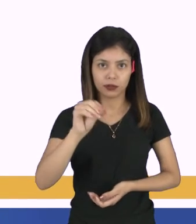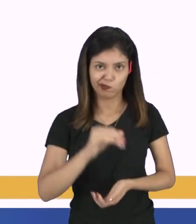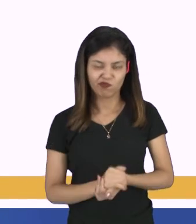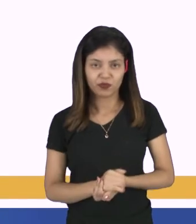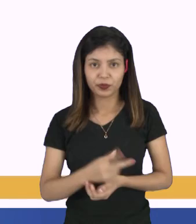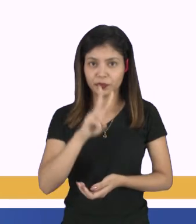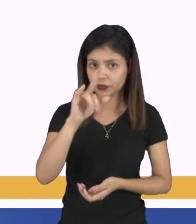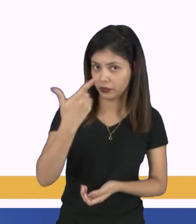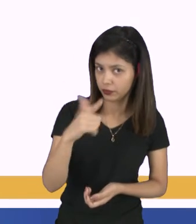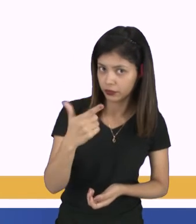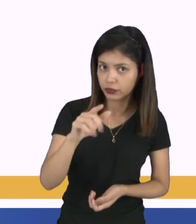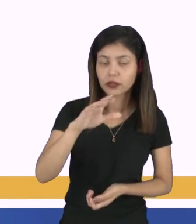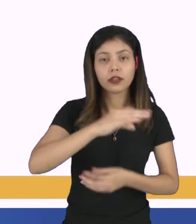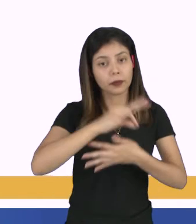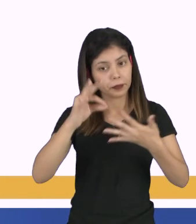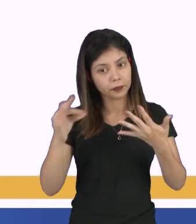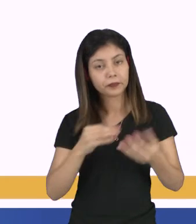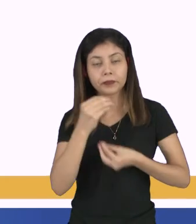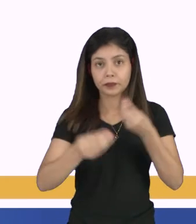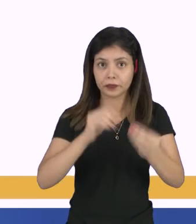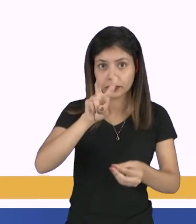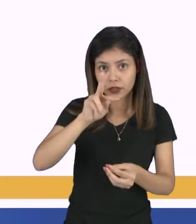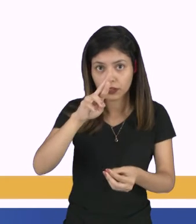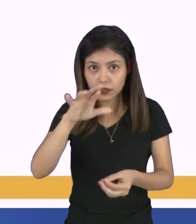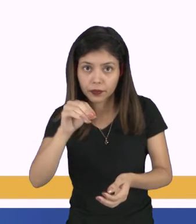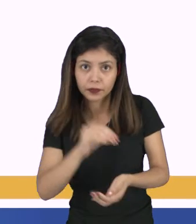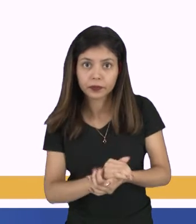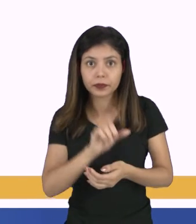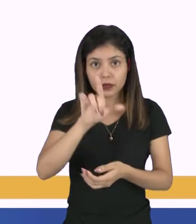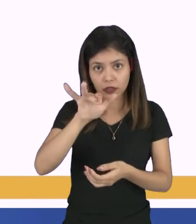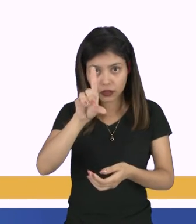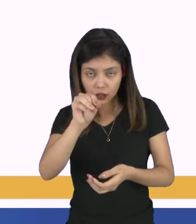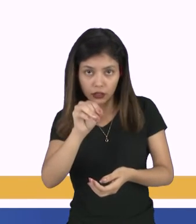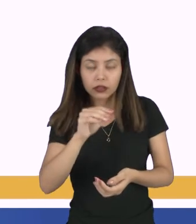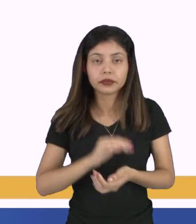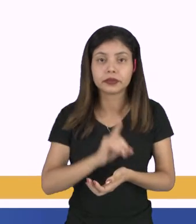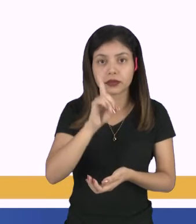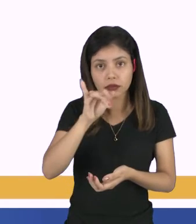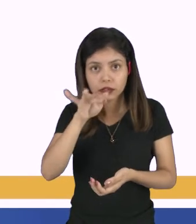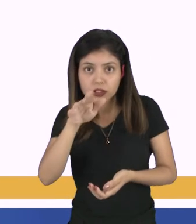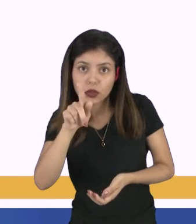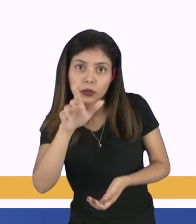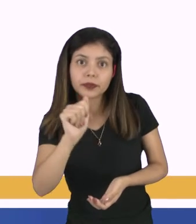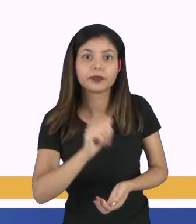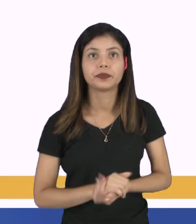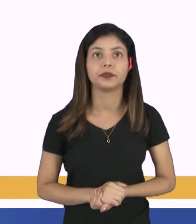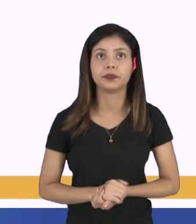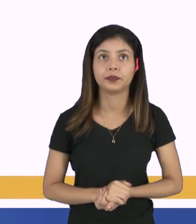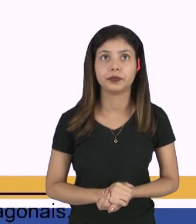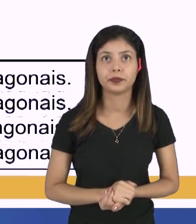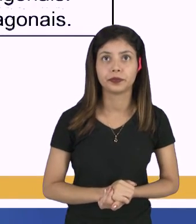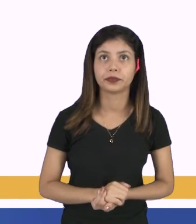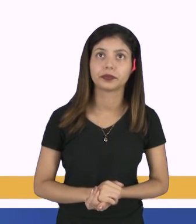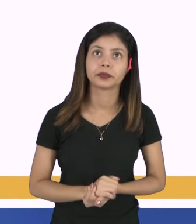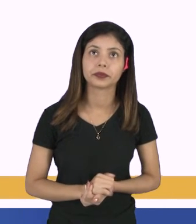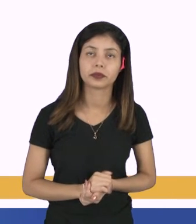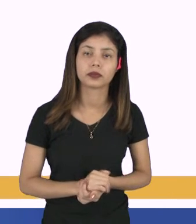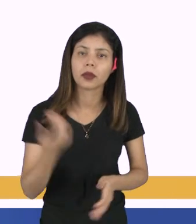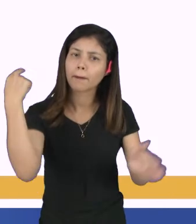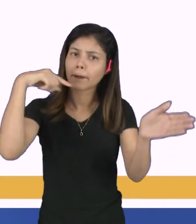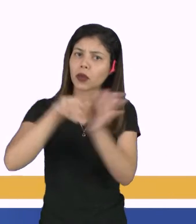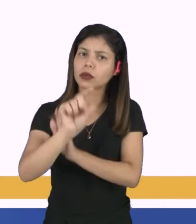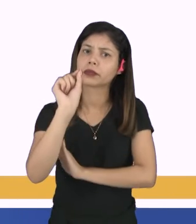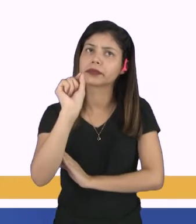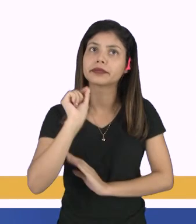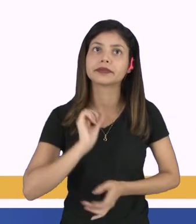os elementos que o polígono tem, como vértices, lados, diagonais e assim em diante. Então nossa